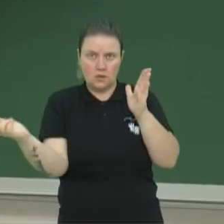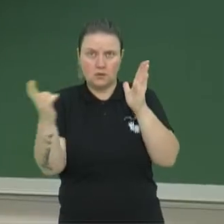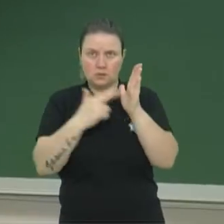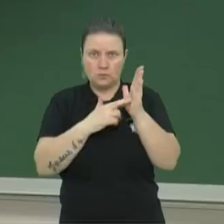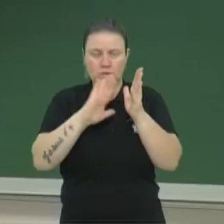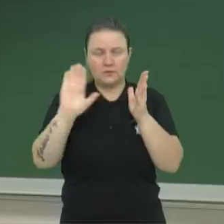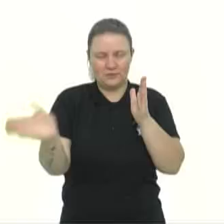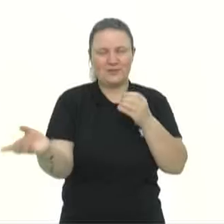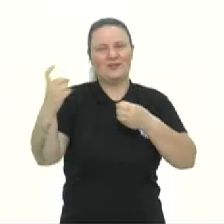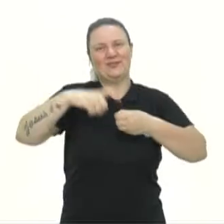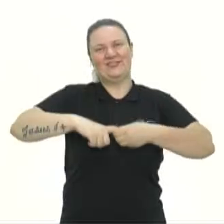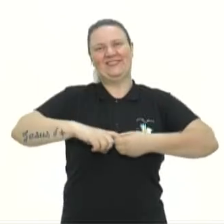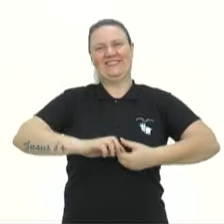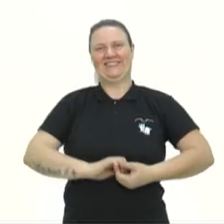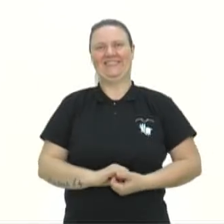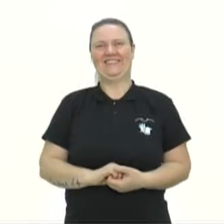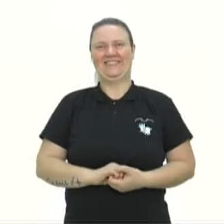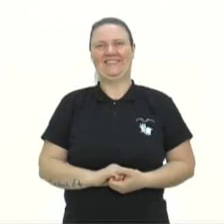já voltamos.